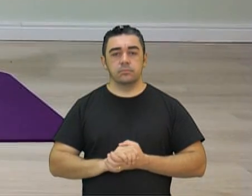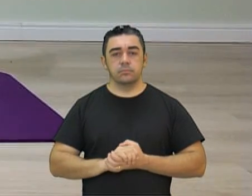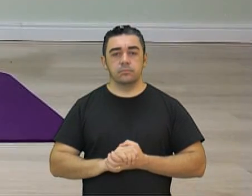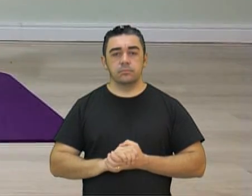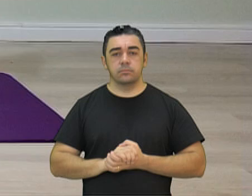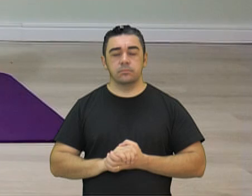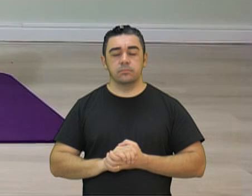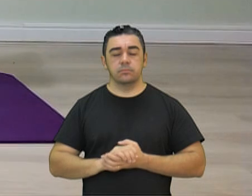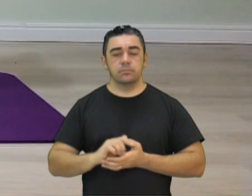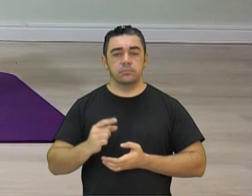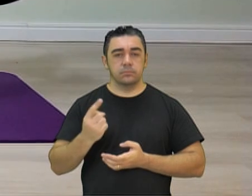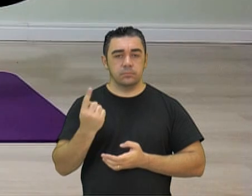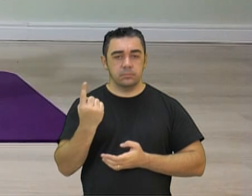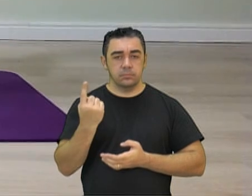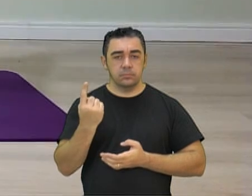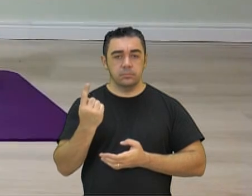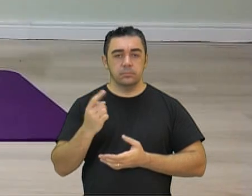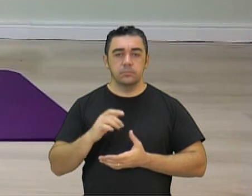2,